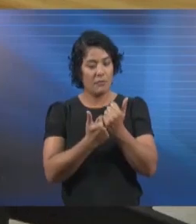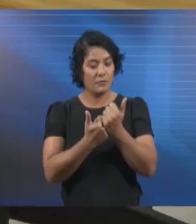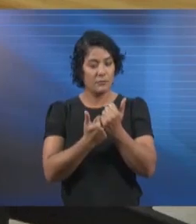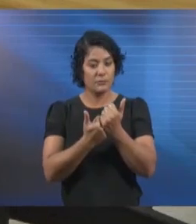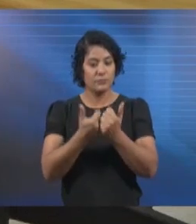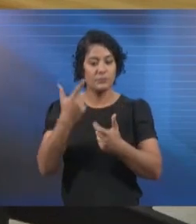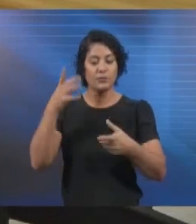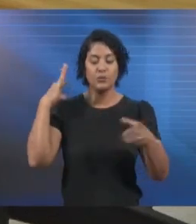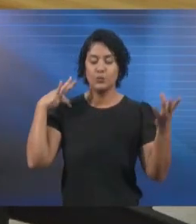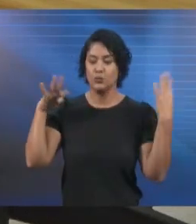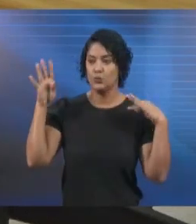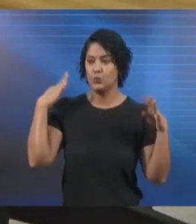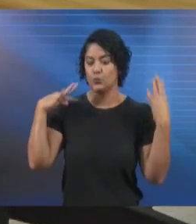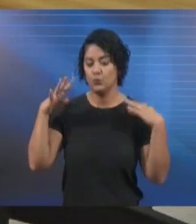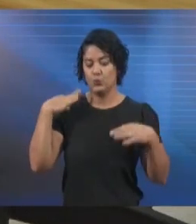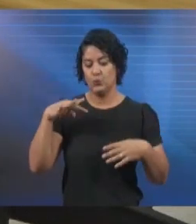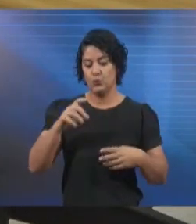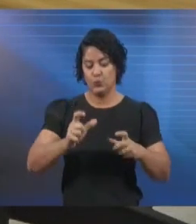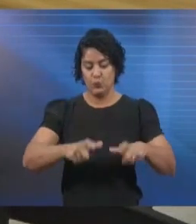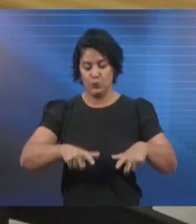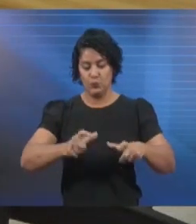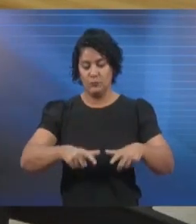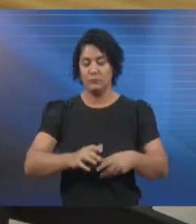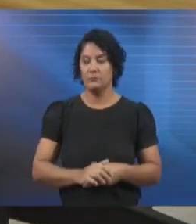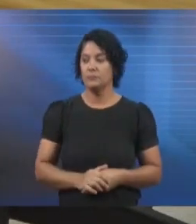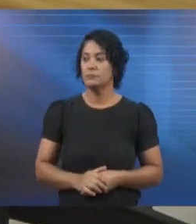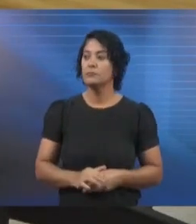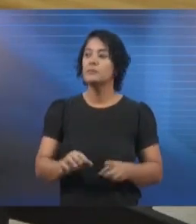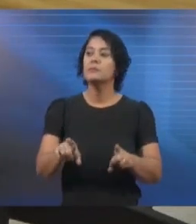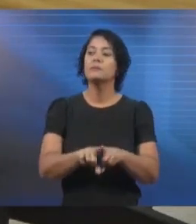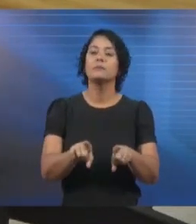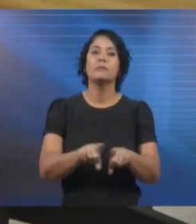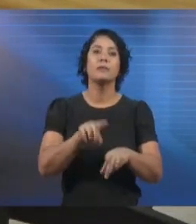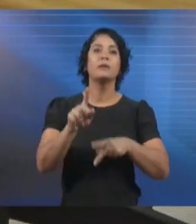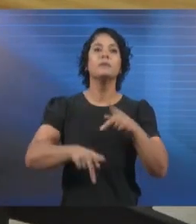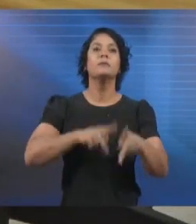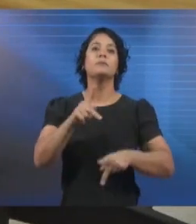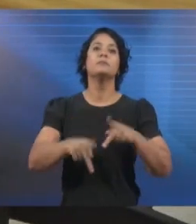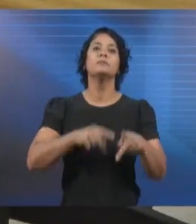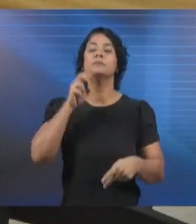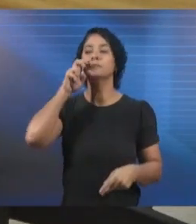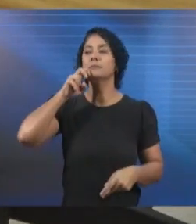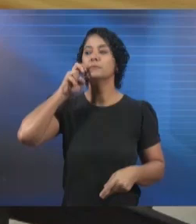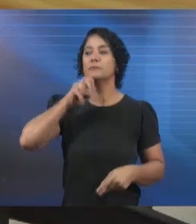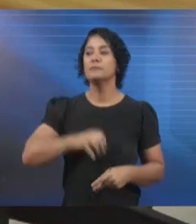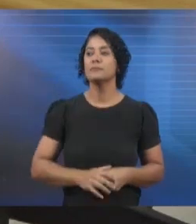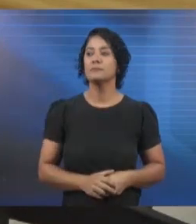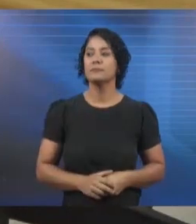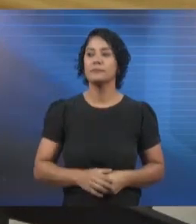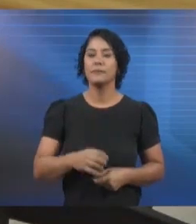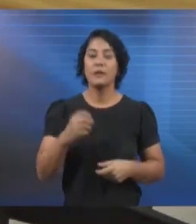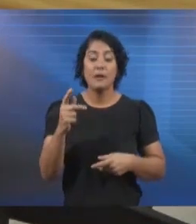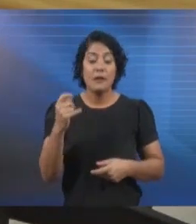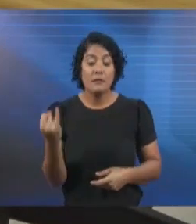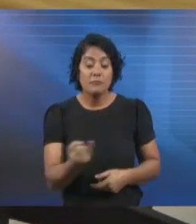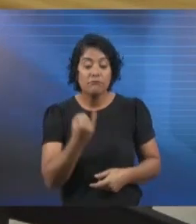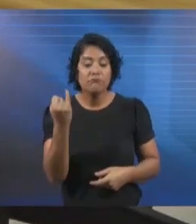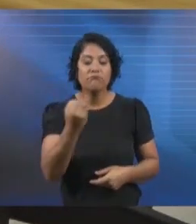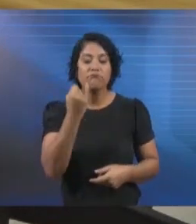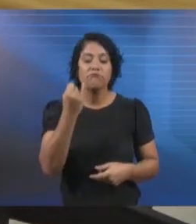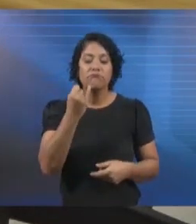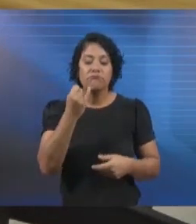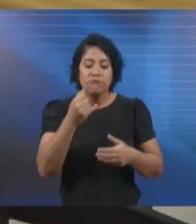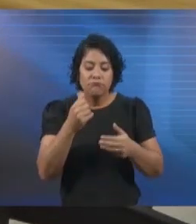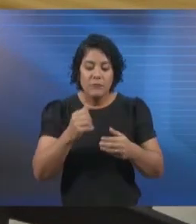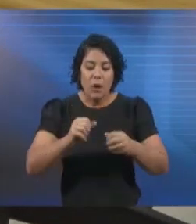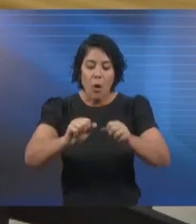o turismo local e também para o povo natalense Então essa obra importante pelo avanço do